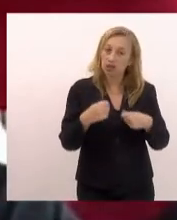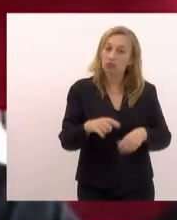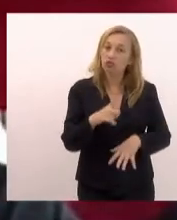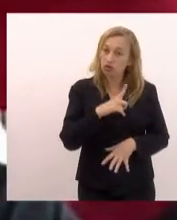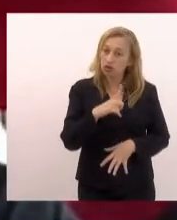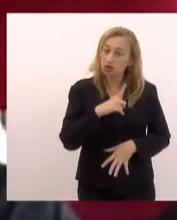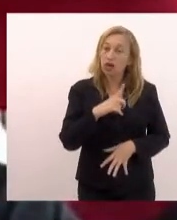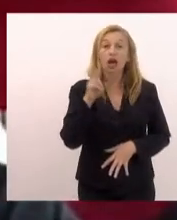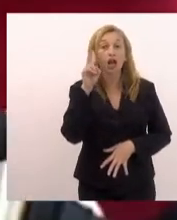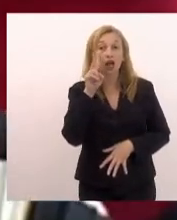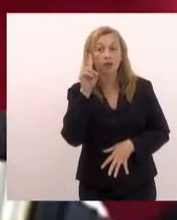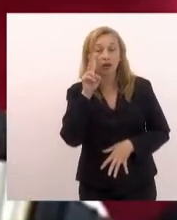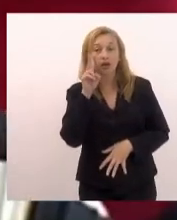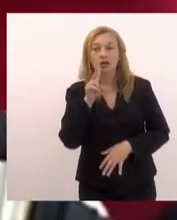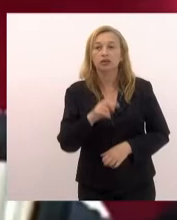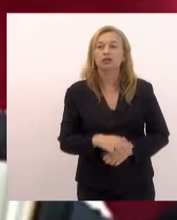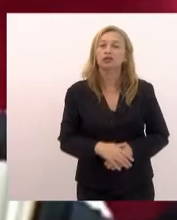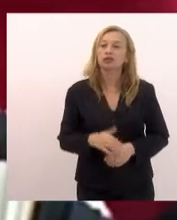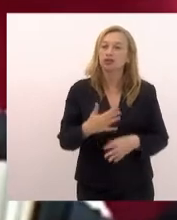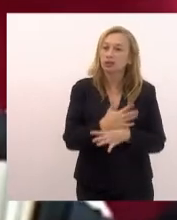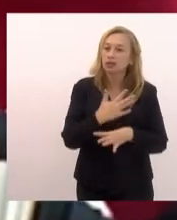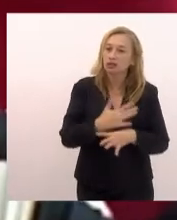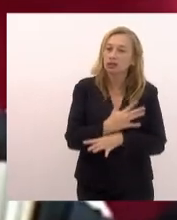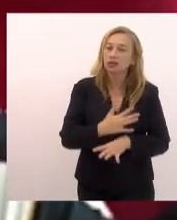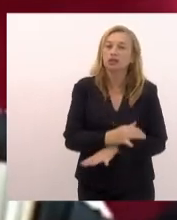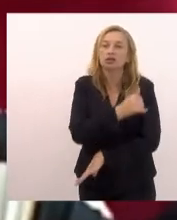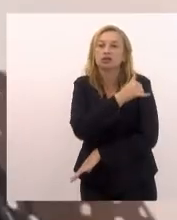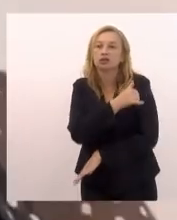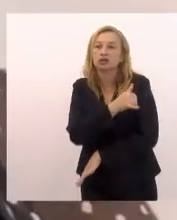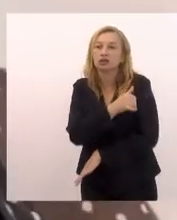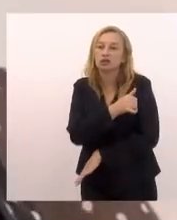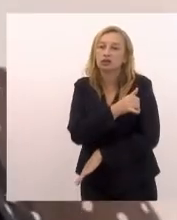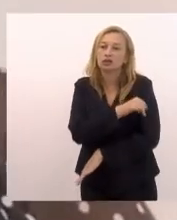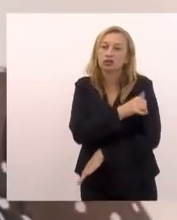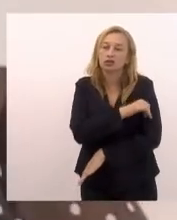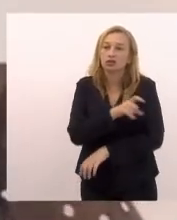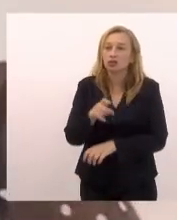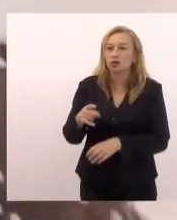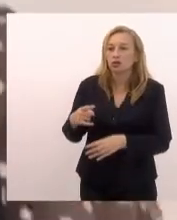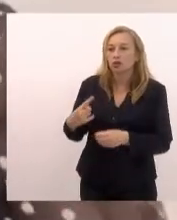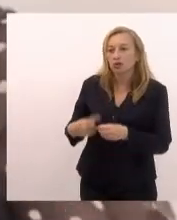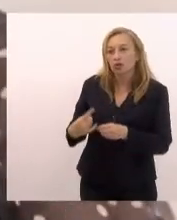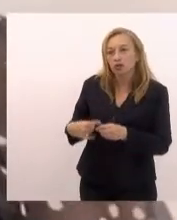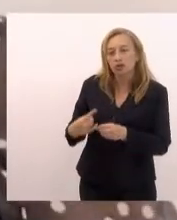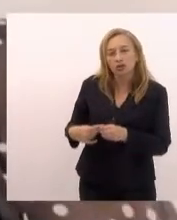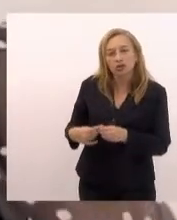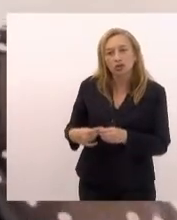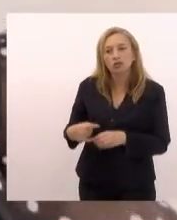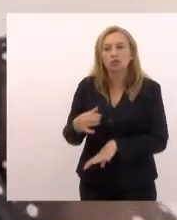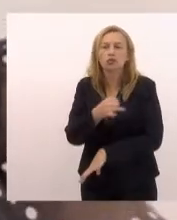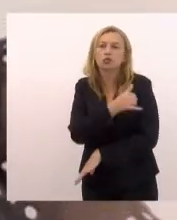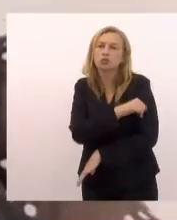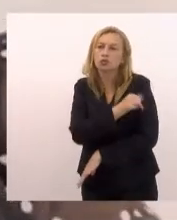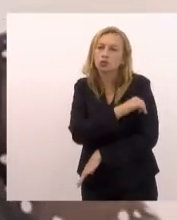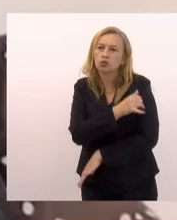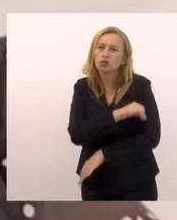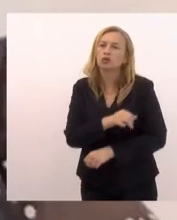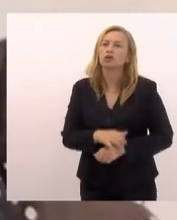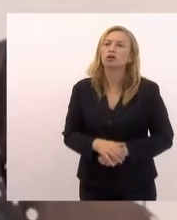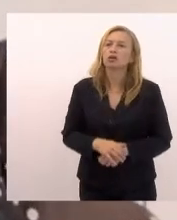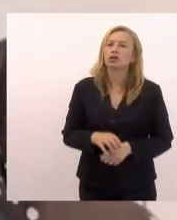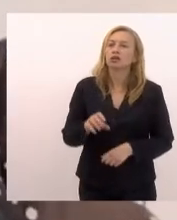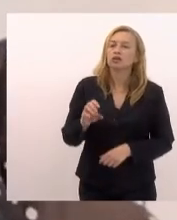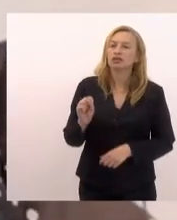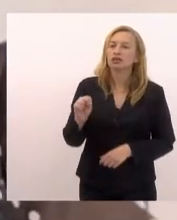E lembrando, né, a cidade do Rio de Janeiro, o município do Rio de Janeiro, seja em Santa Cruz,